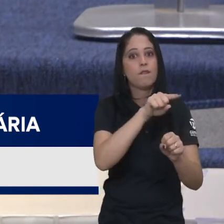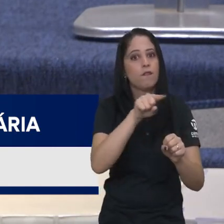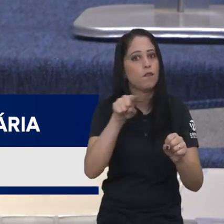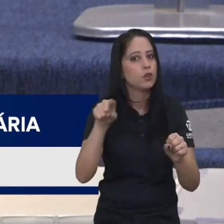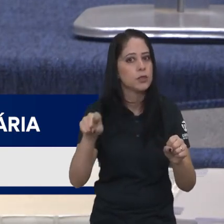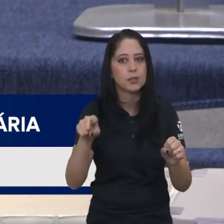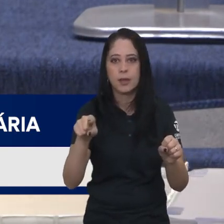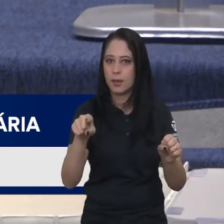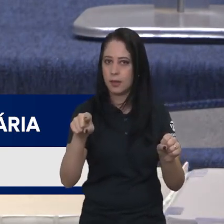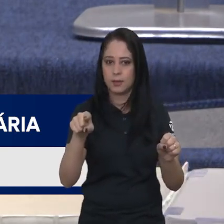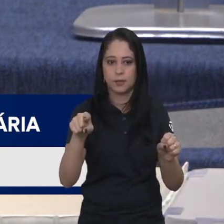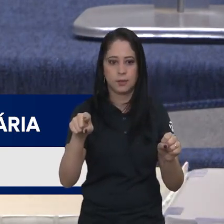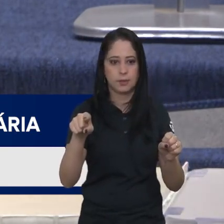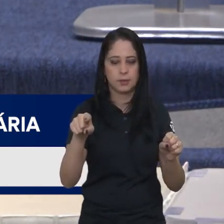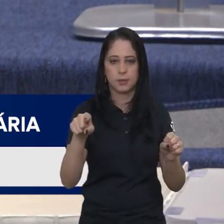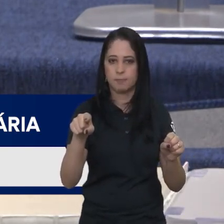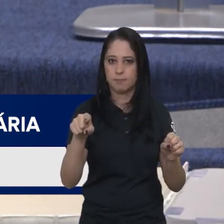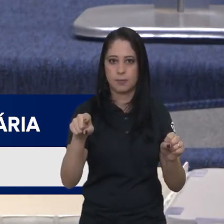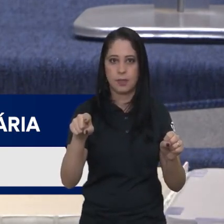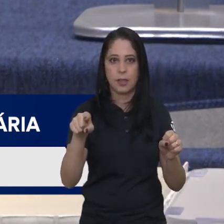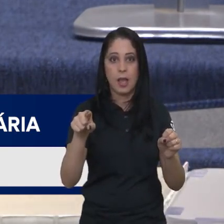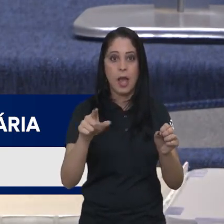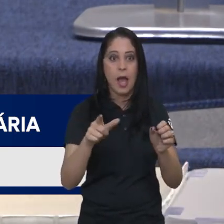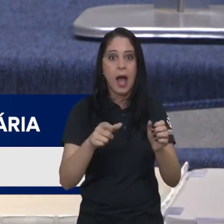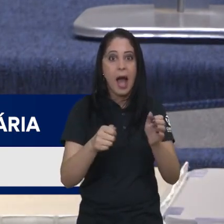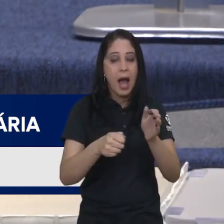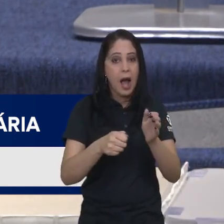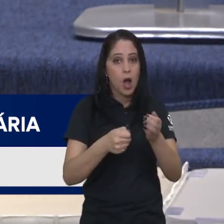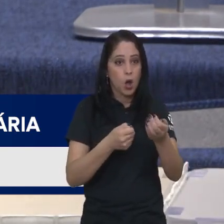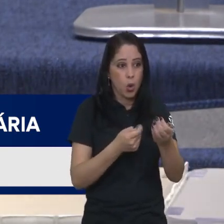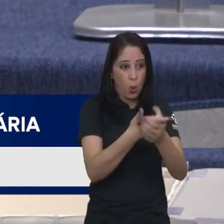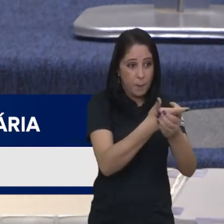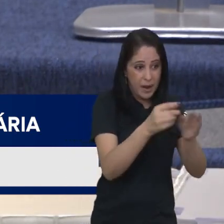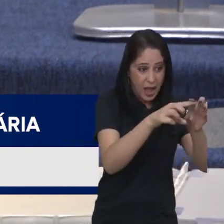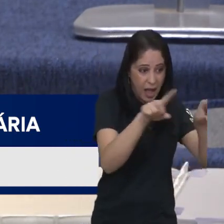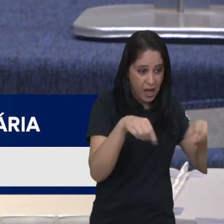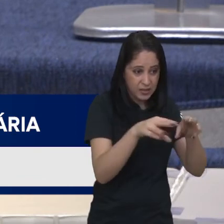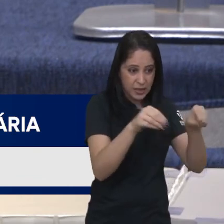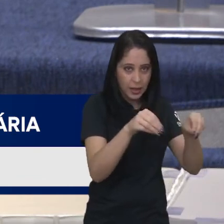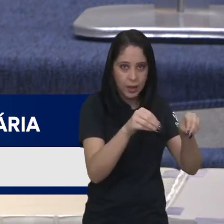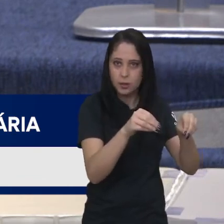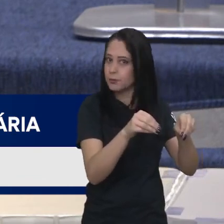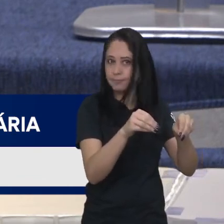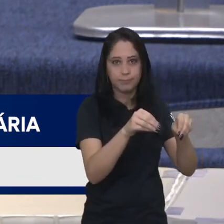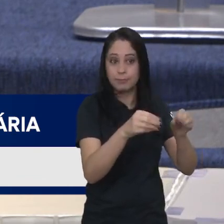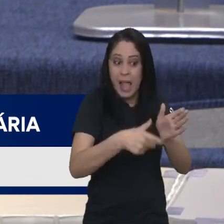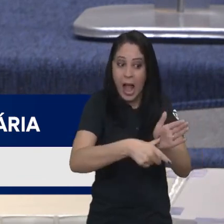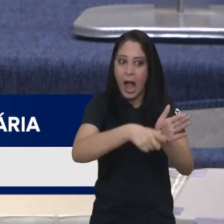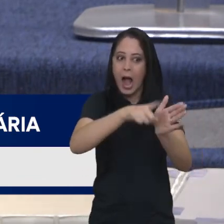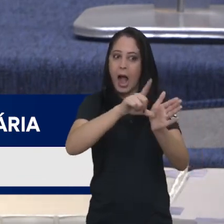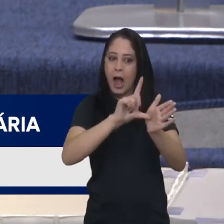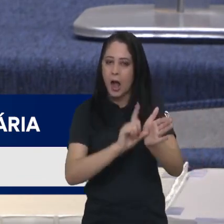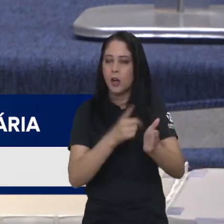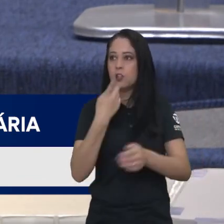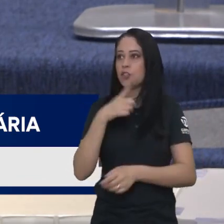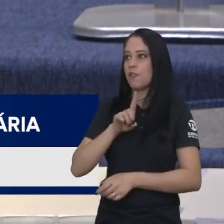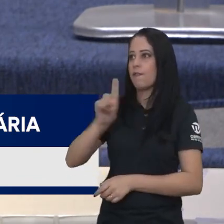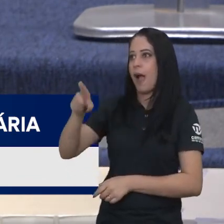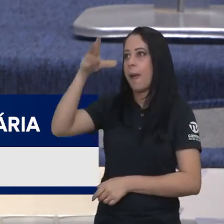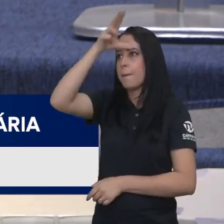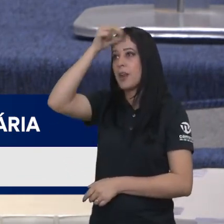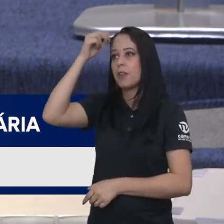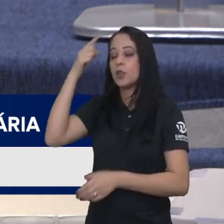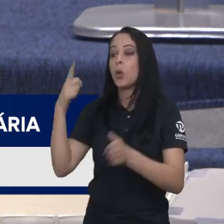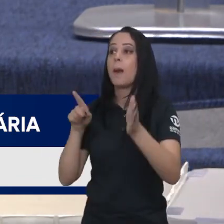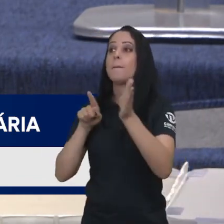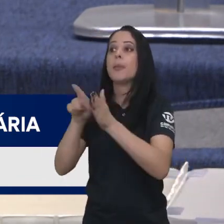Não construam sem autorização do município. Eu sempre falo isso, não falo? Estou mentindo? Não construam sem